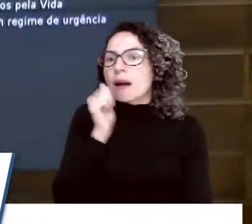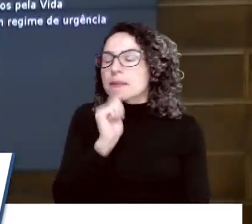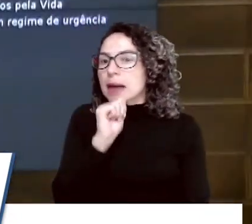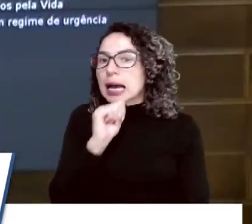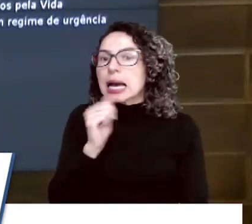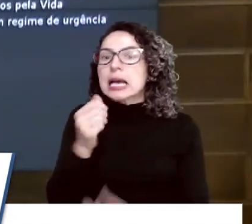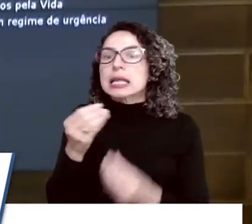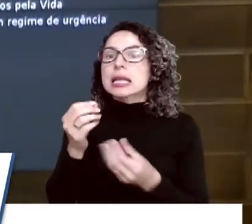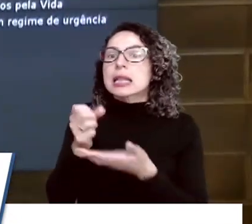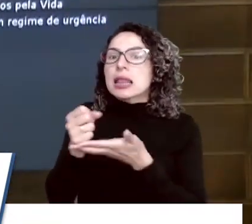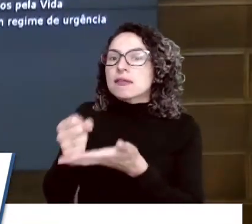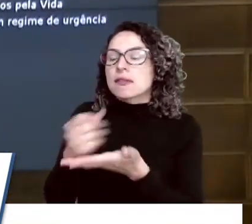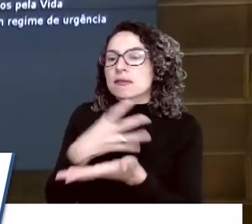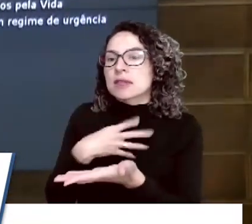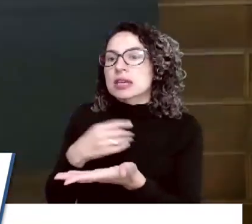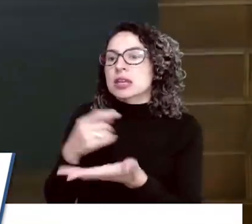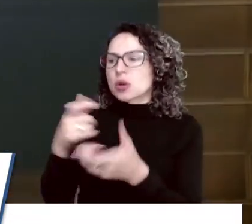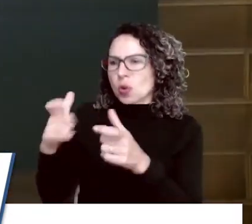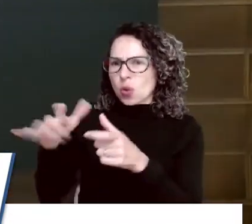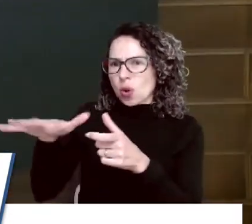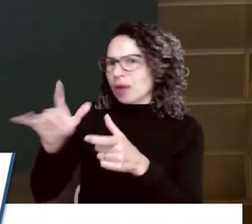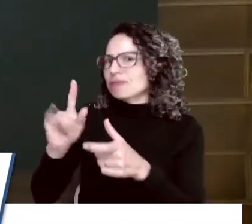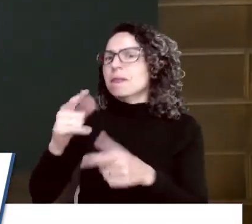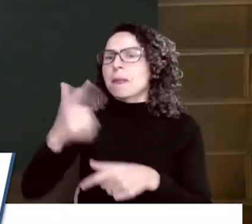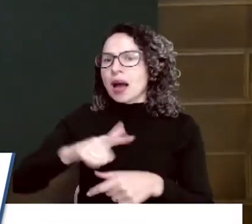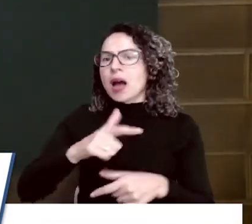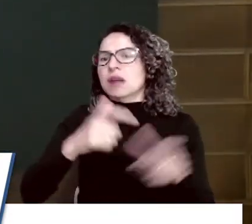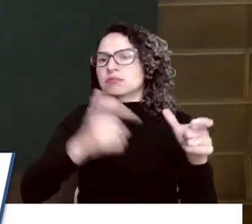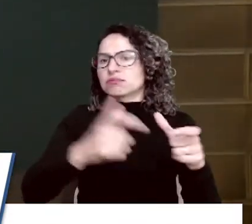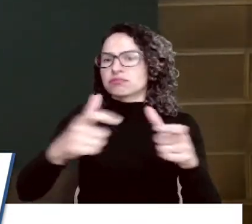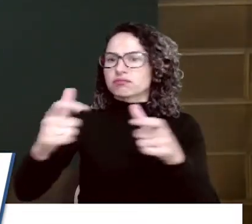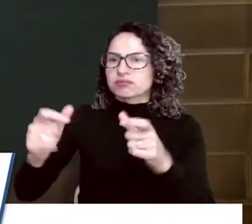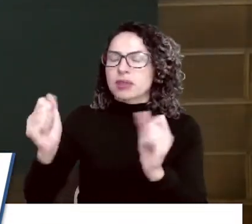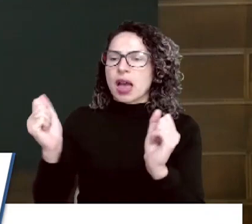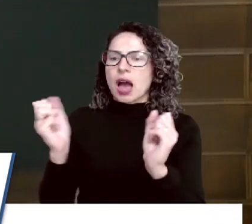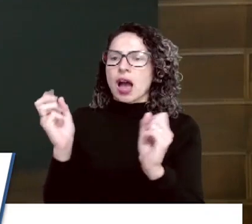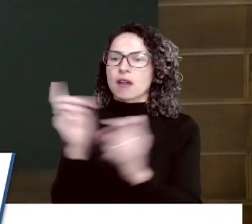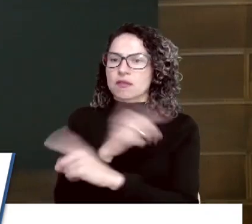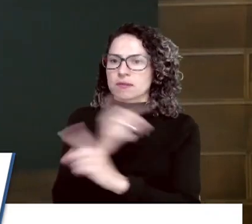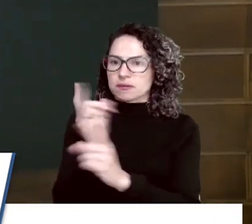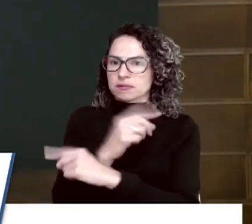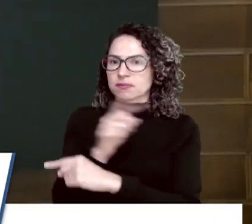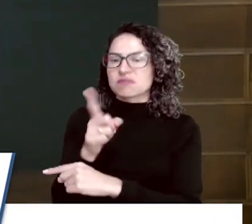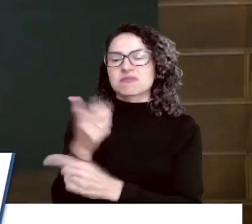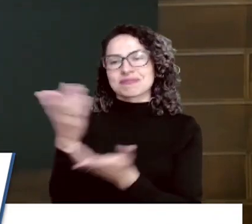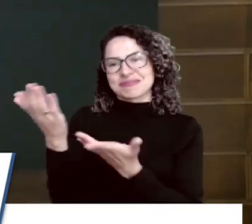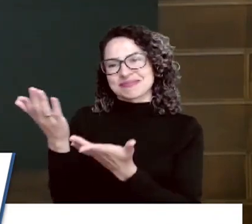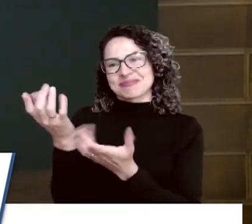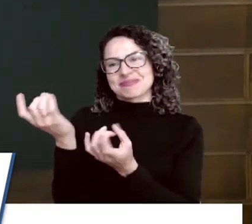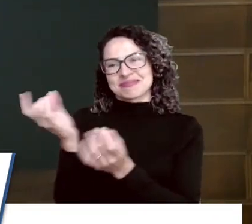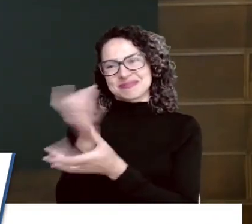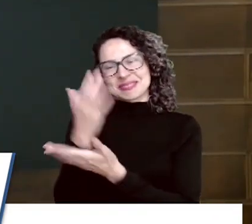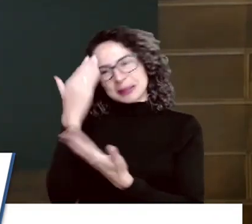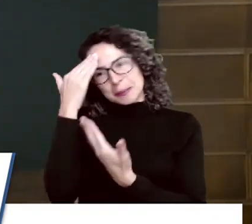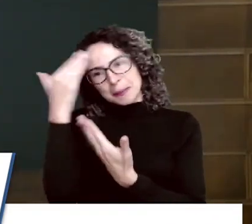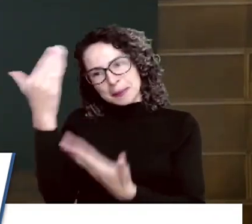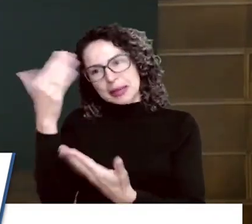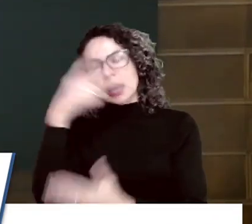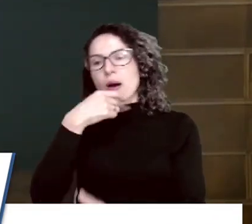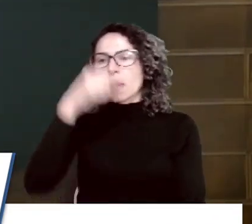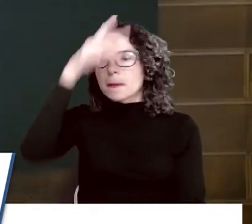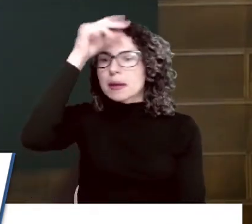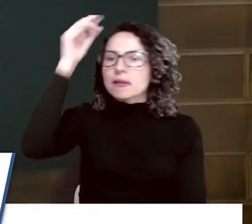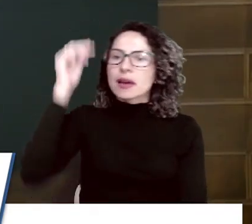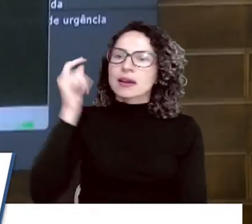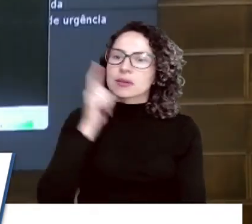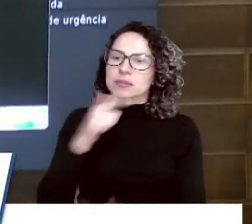naquele trecho, nós temos outros pontos muito importantes nessa avenida, e está aí, né? Agradecer ao nosso prefeito Alexandre por esse